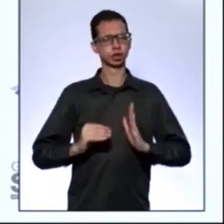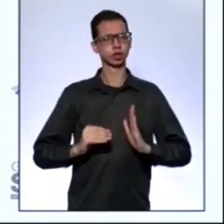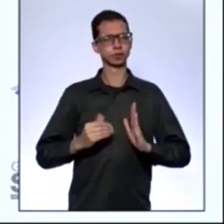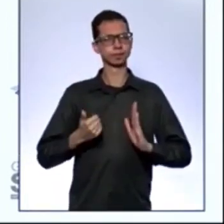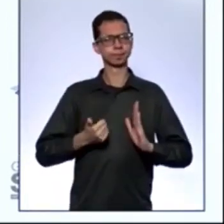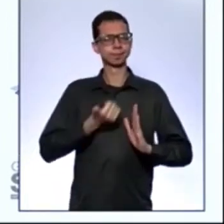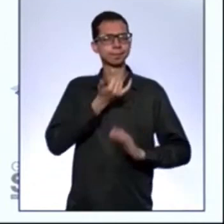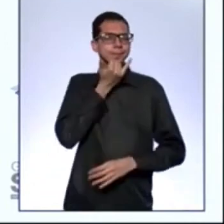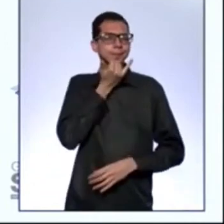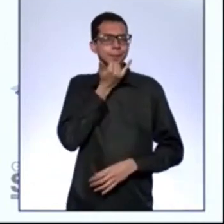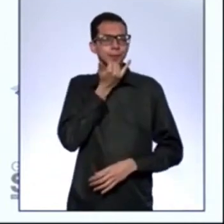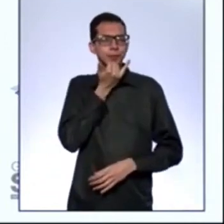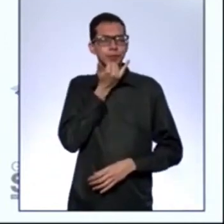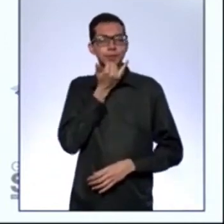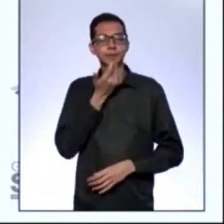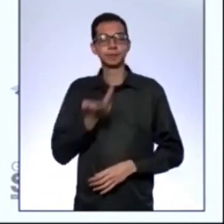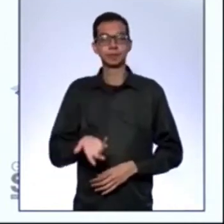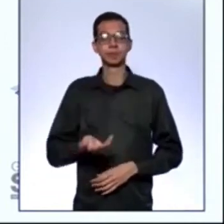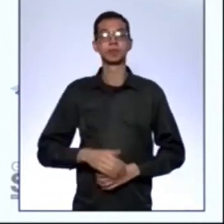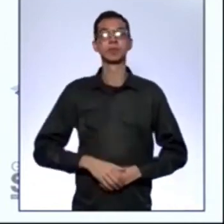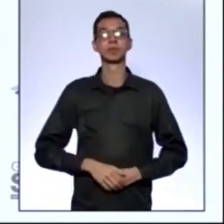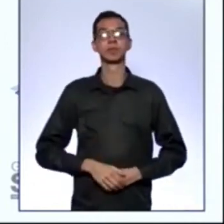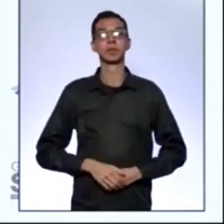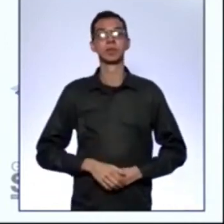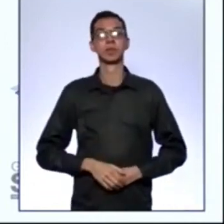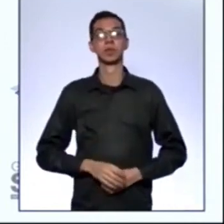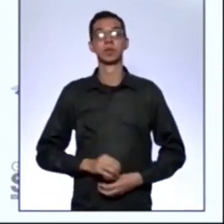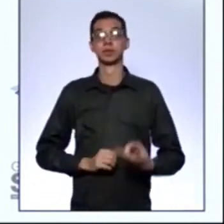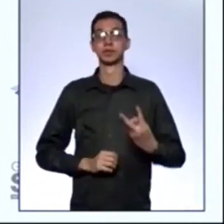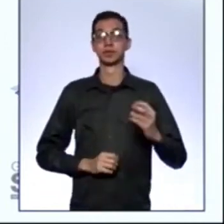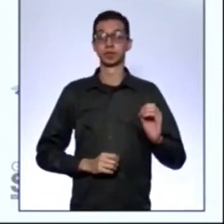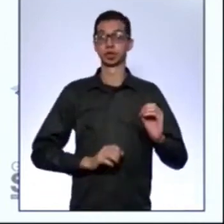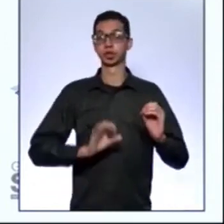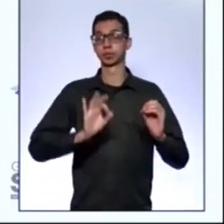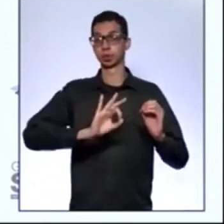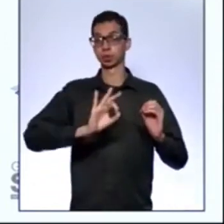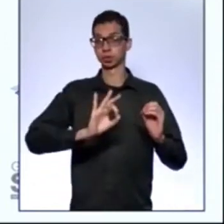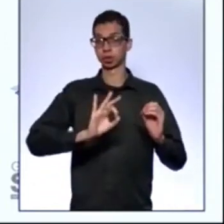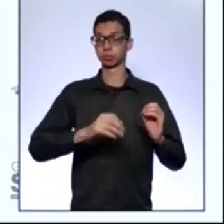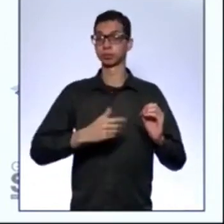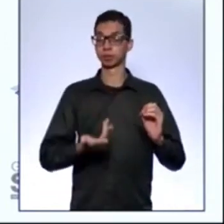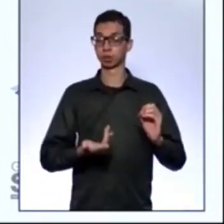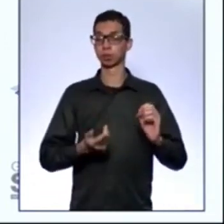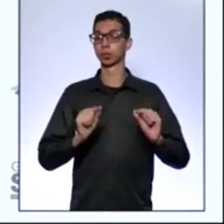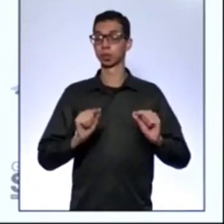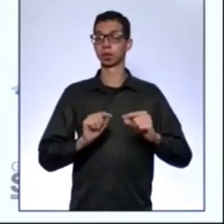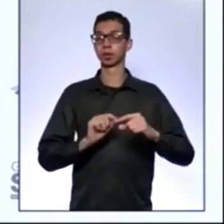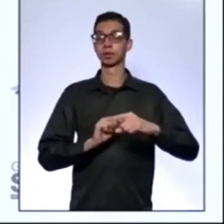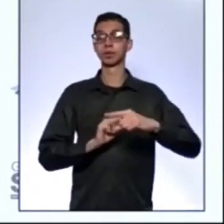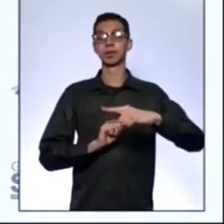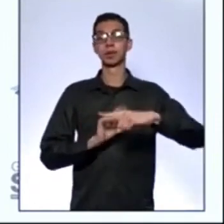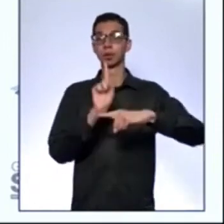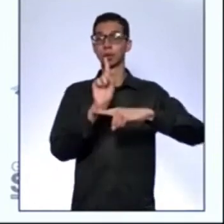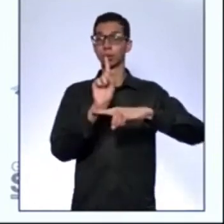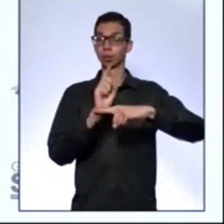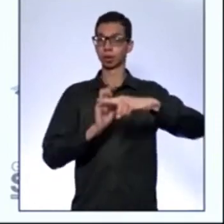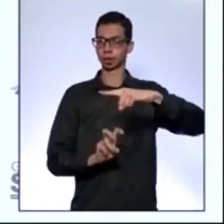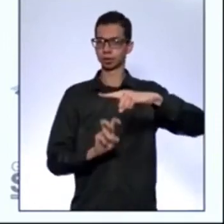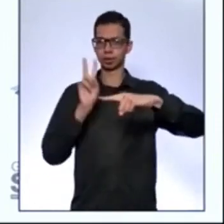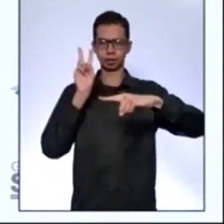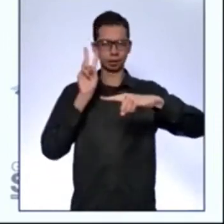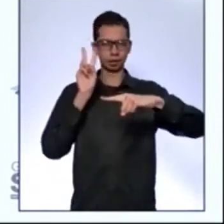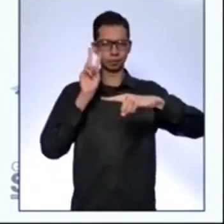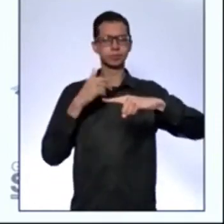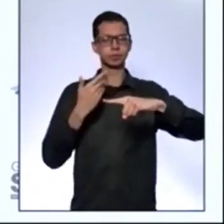perdão galera perdão Aí você faz Vinte por cento é um quinto lado do comecinho da aula a gente percebe tem um quinto é um